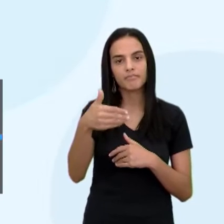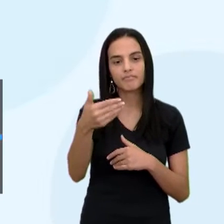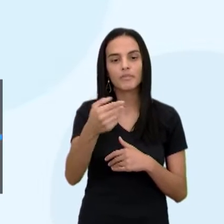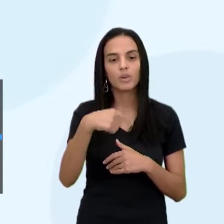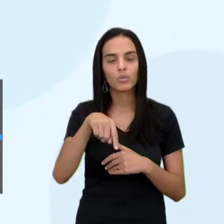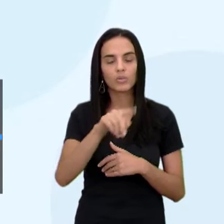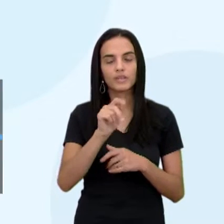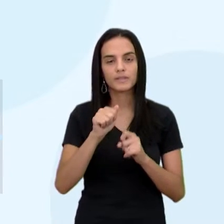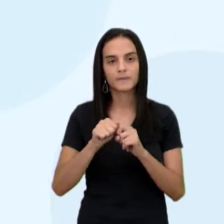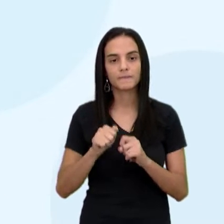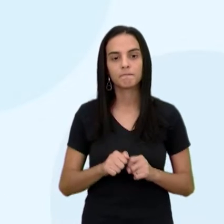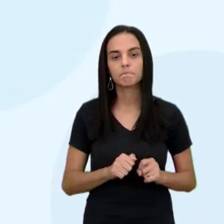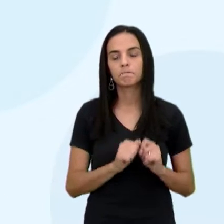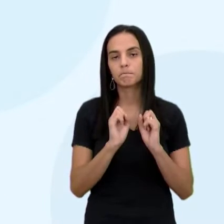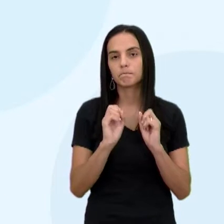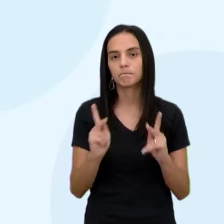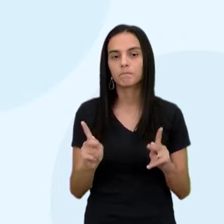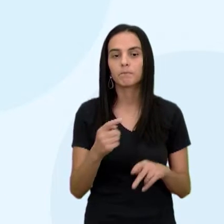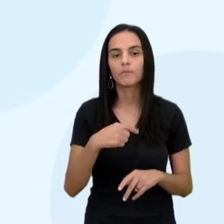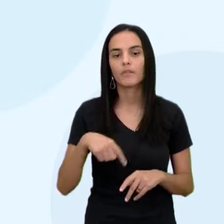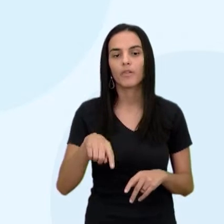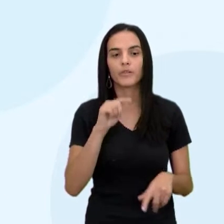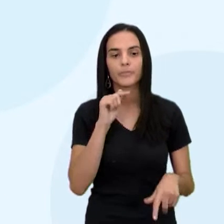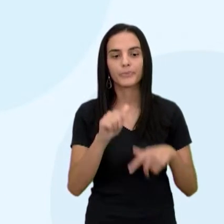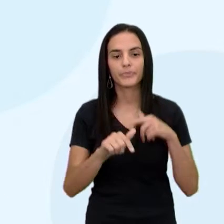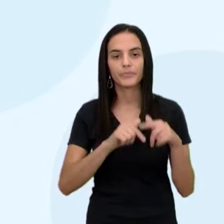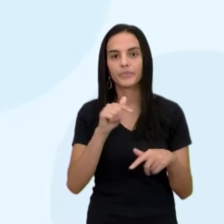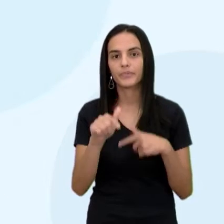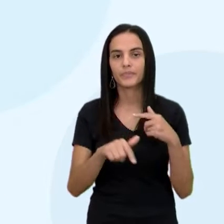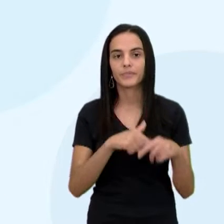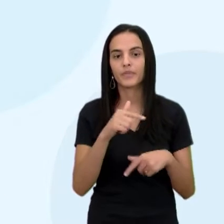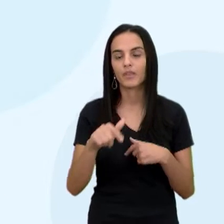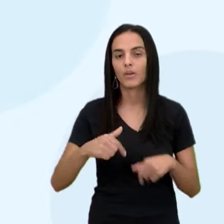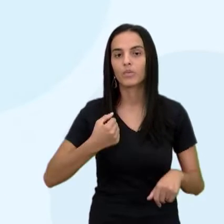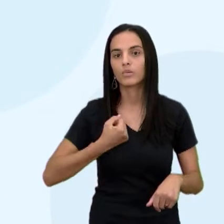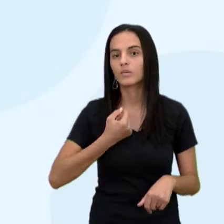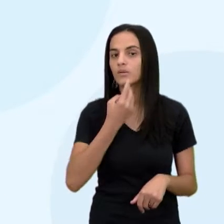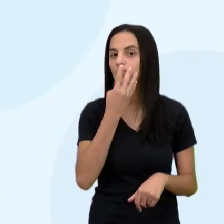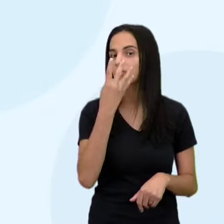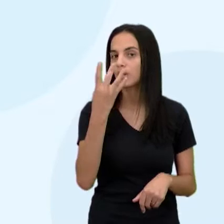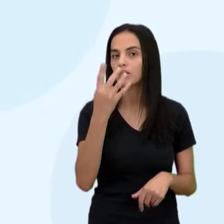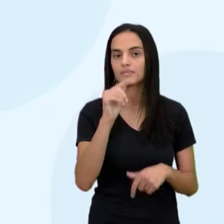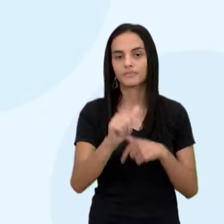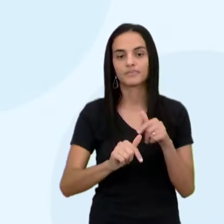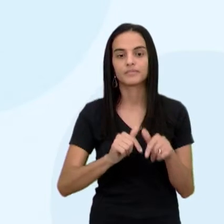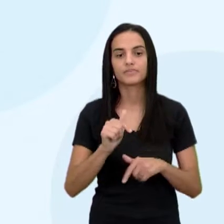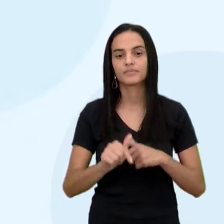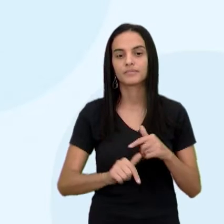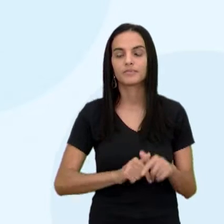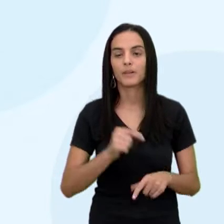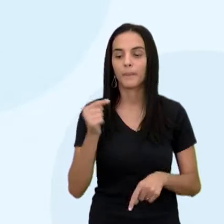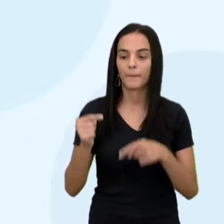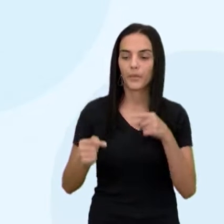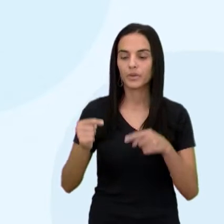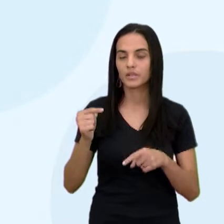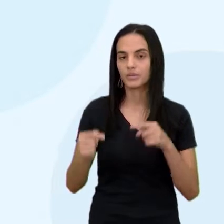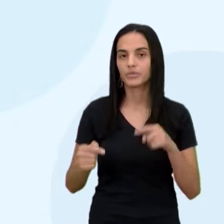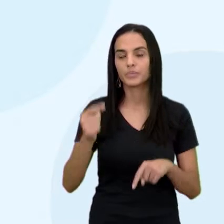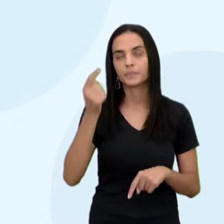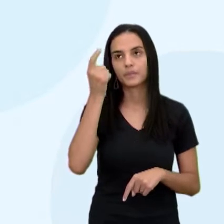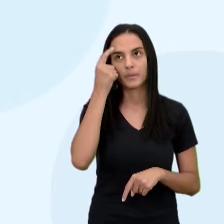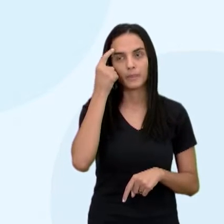gente está fazendo. A gente está trabalhando o componente 4, que é trabalho, política e